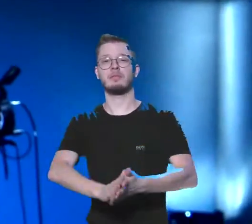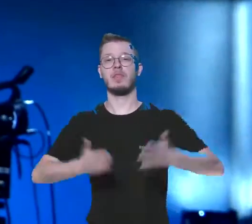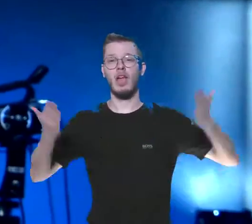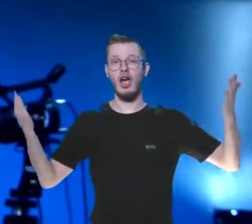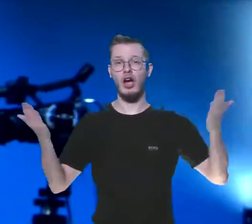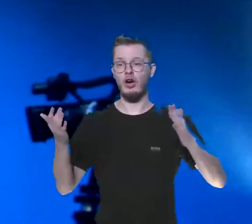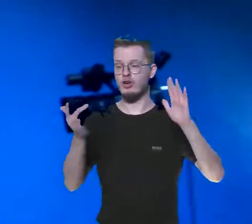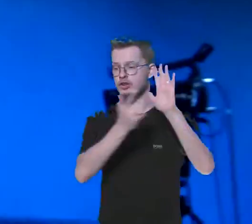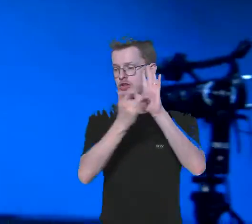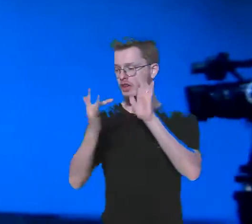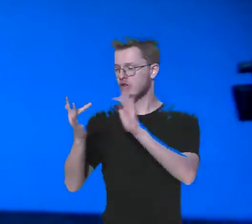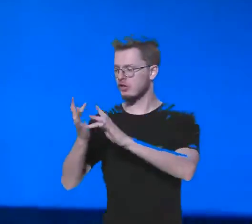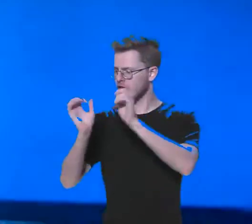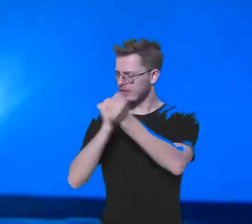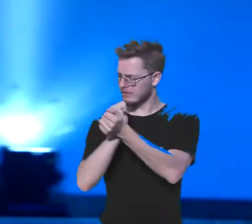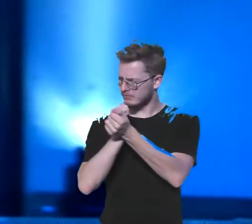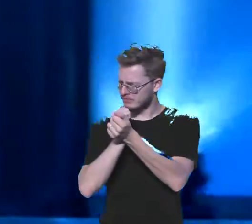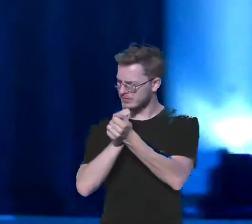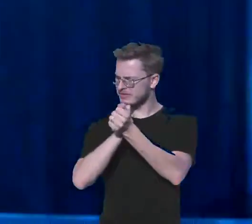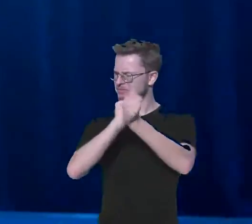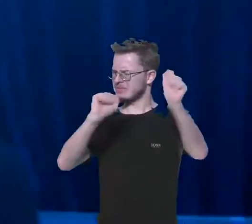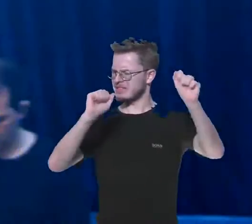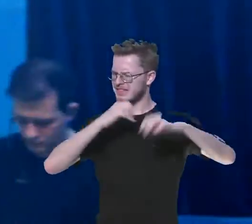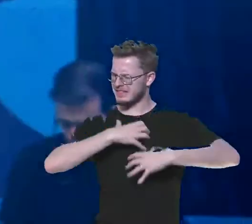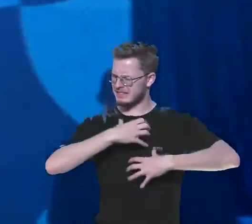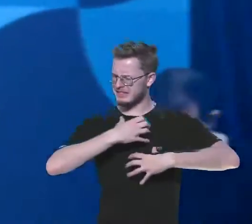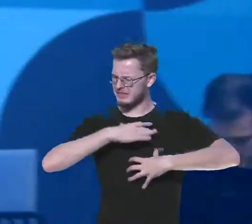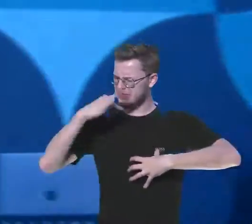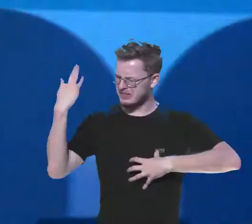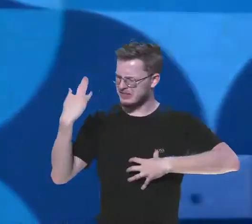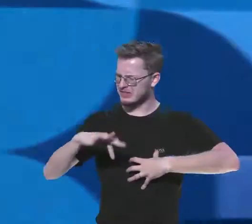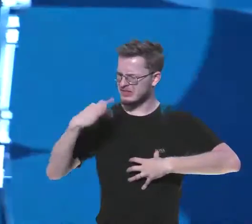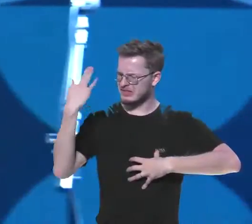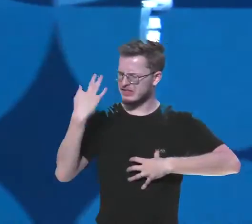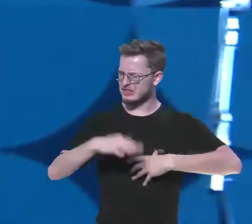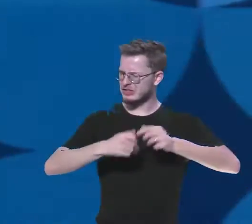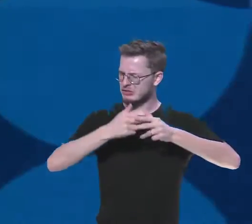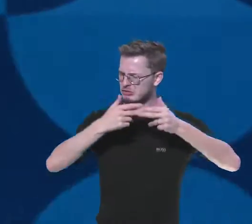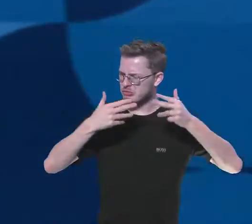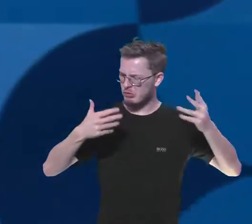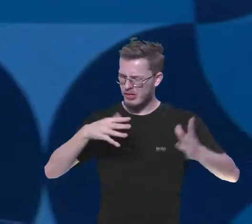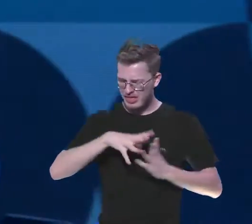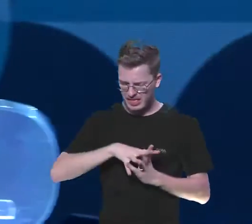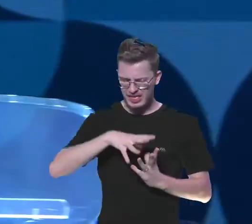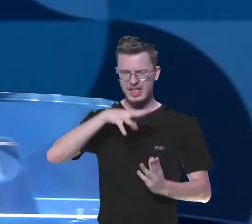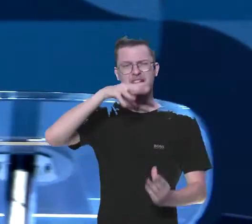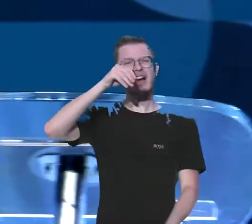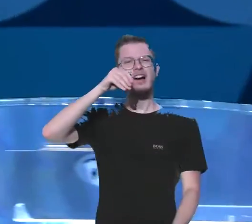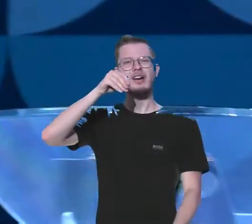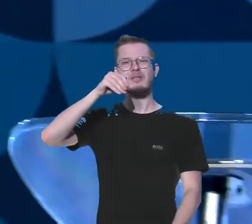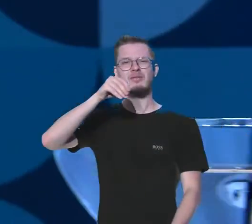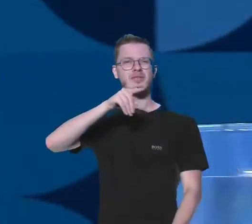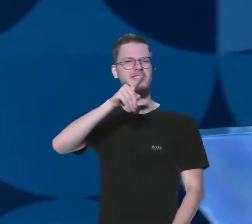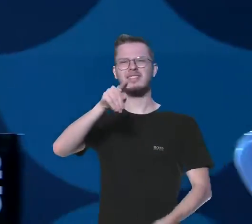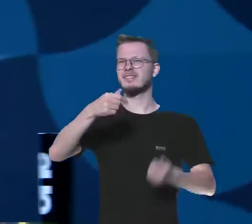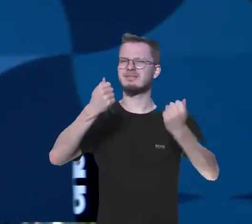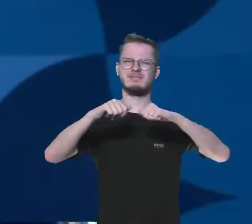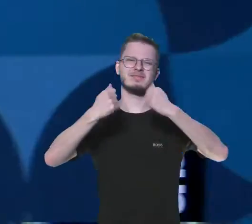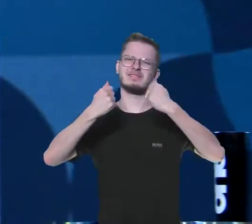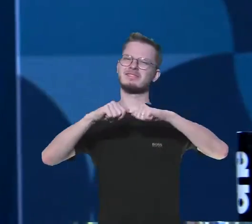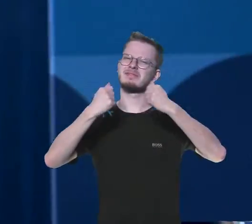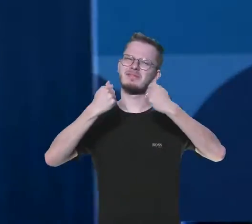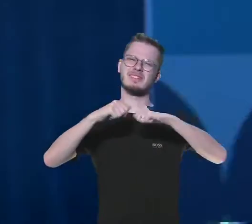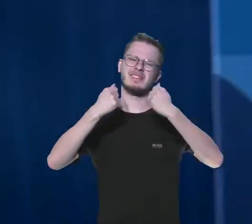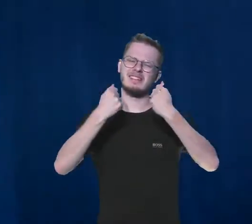vai libertar pessoas de sentimentos, de dores, de questões da alma que você não precisa